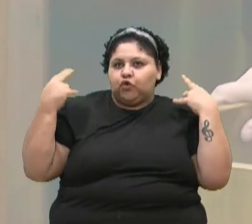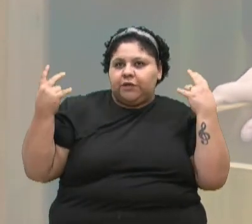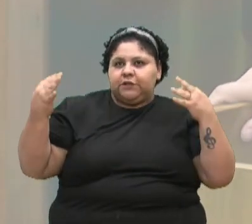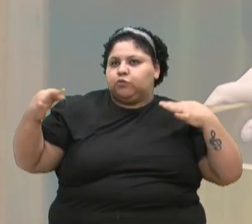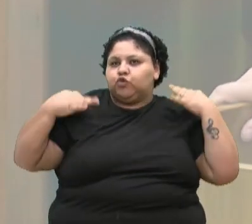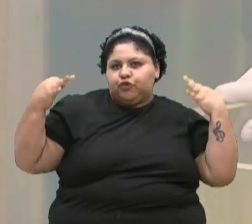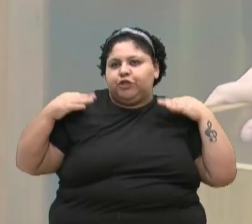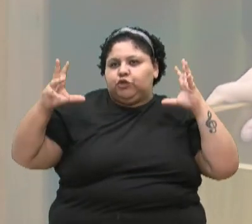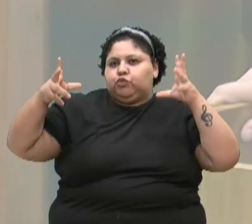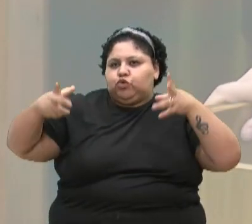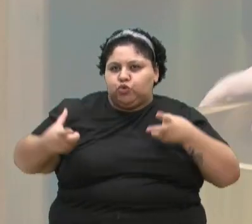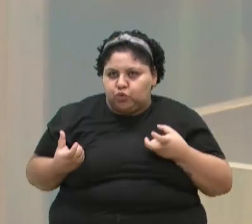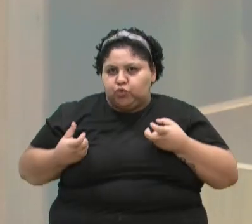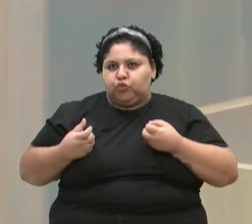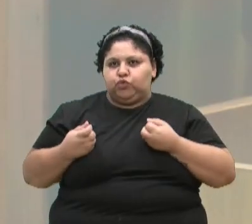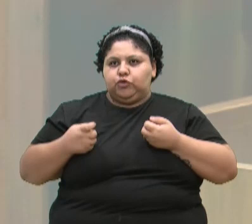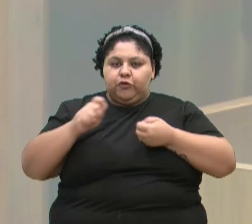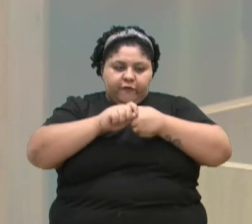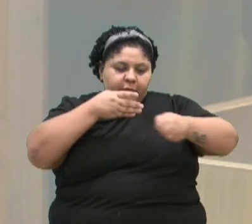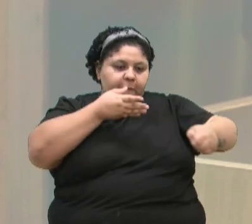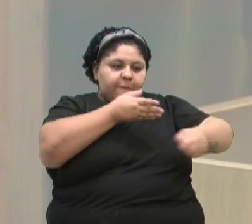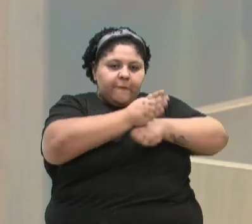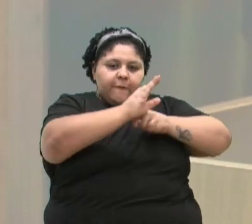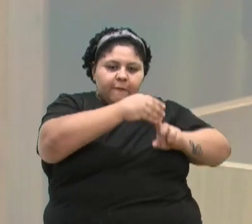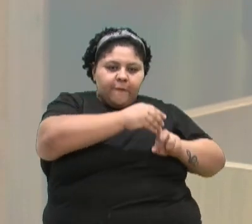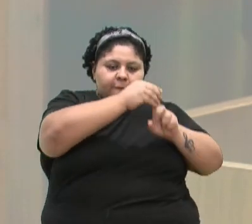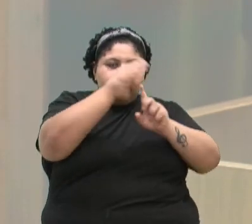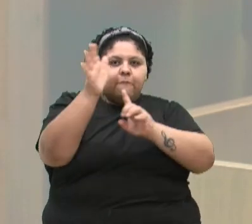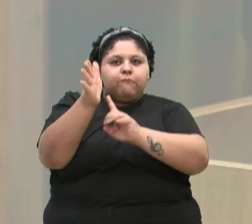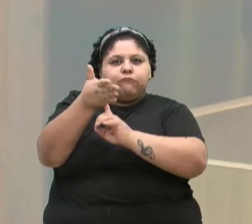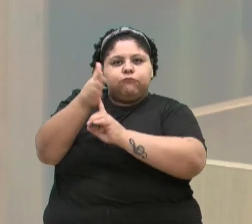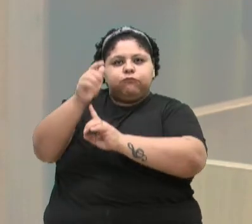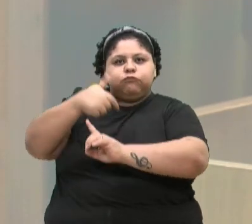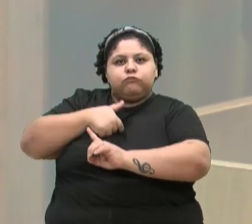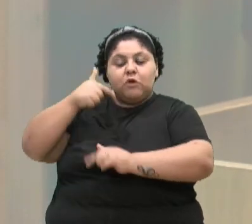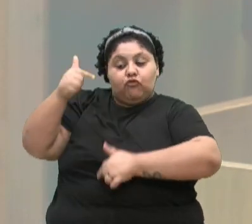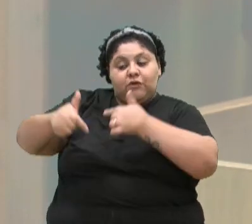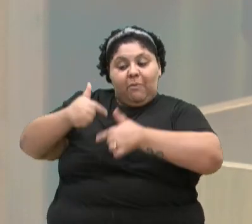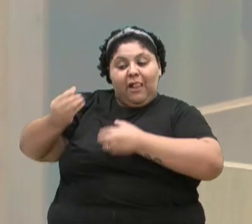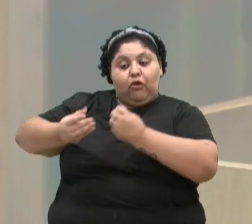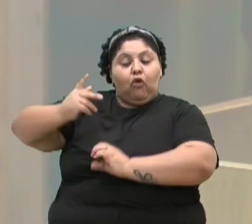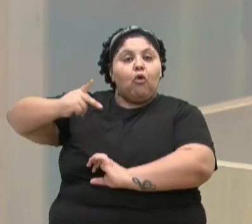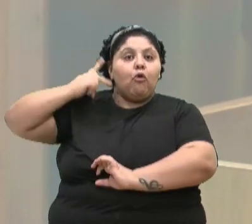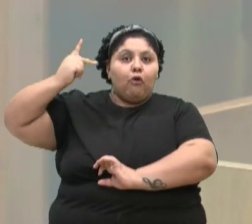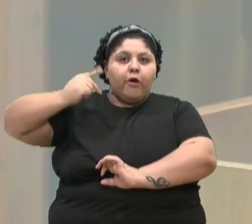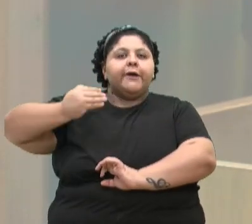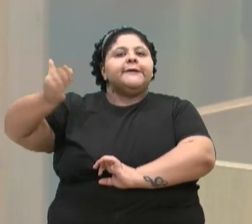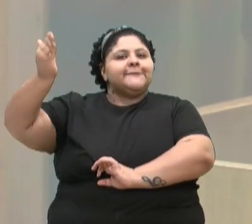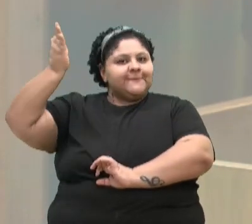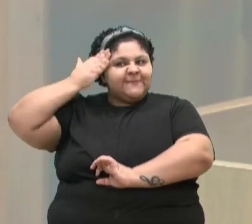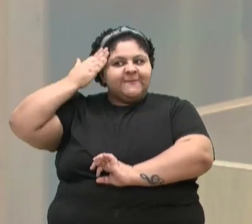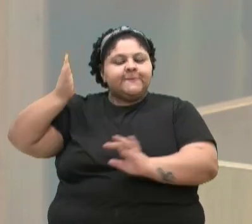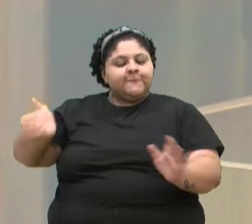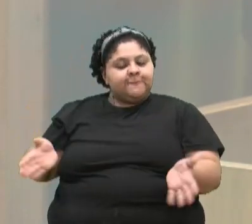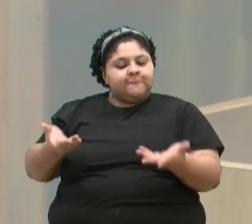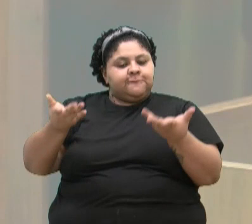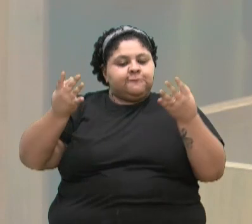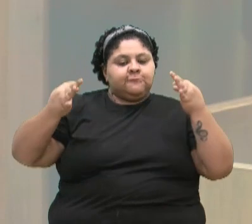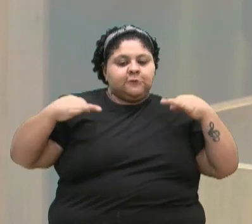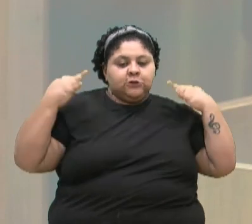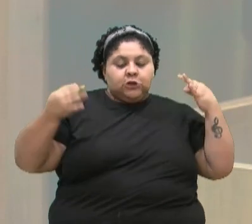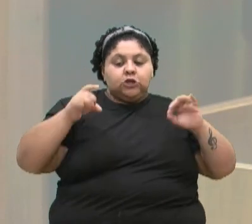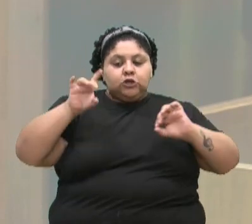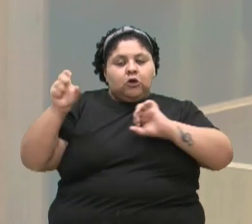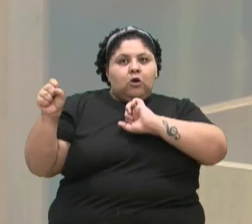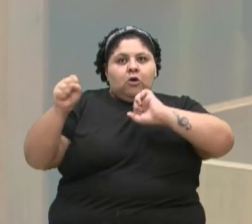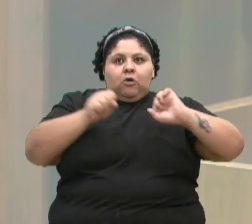que cerca e sustenta esse segmento, é uma das principais bandeiras do meu trabalho parlamentar. Sei que promover turismo só é possível quando a cidade conta